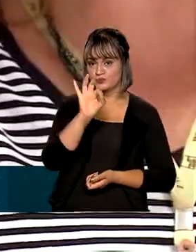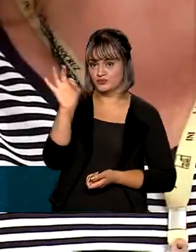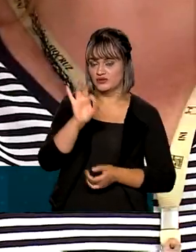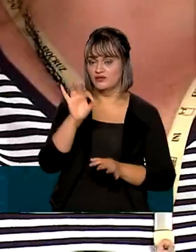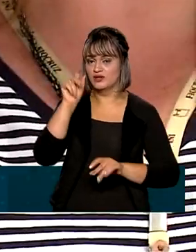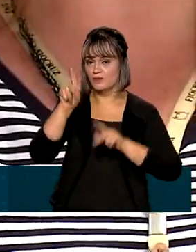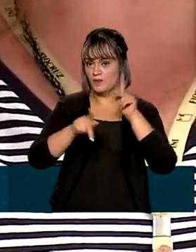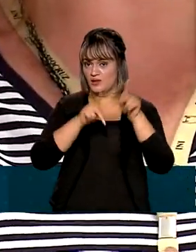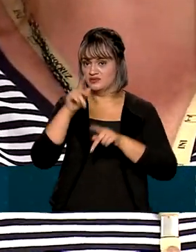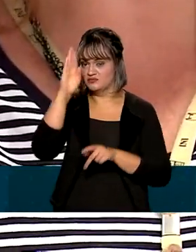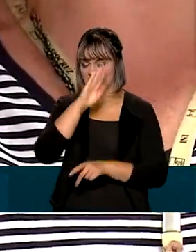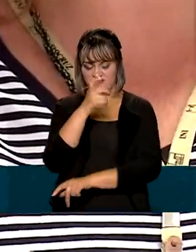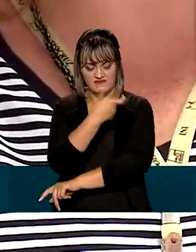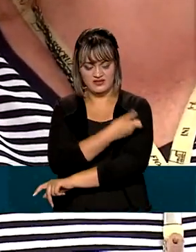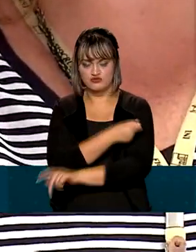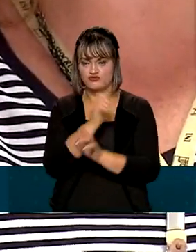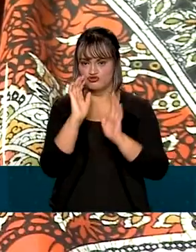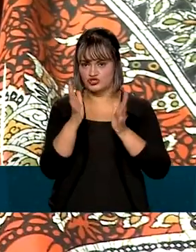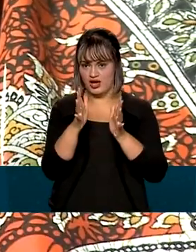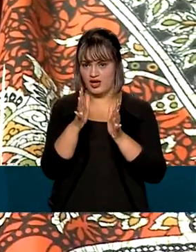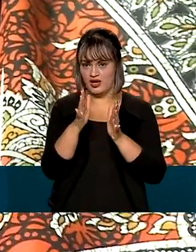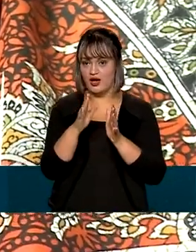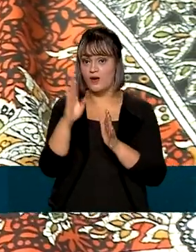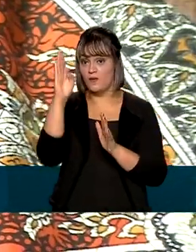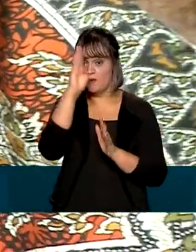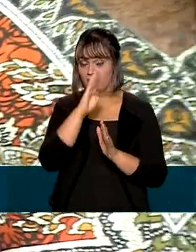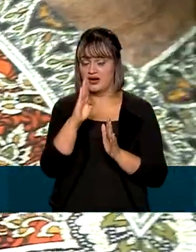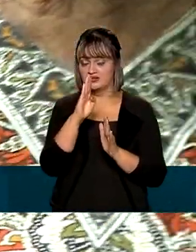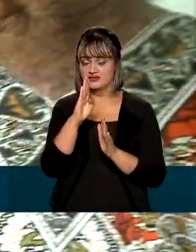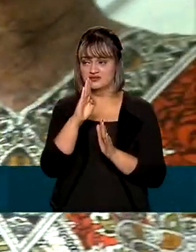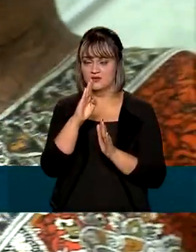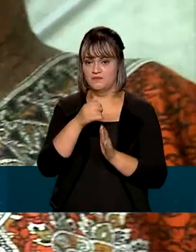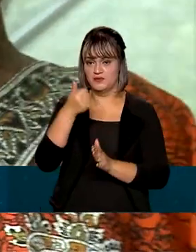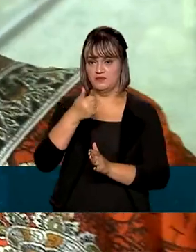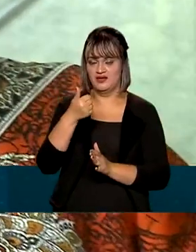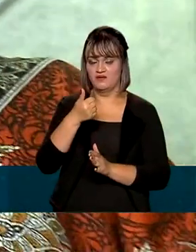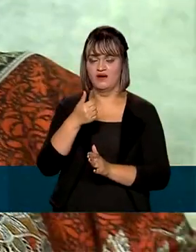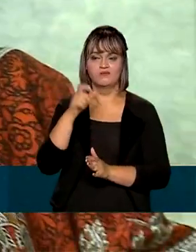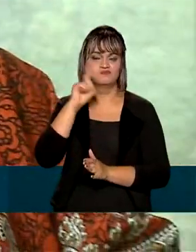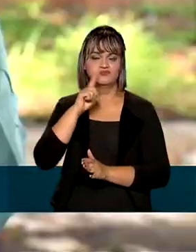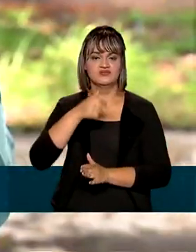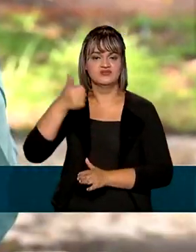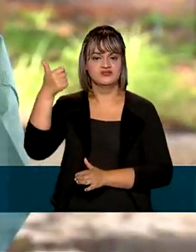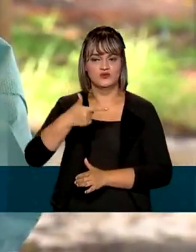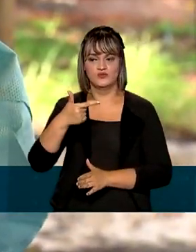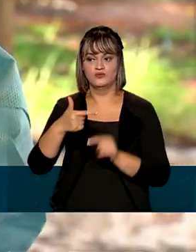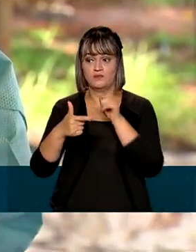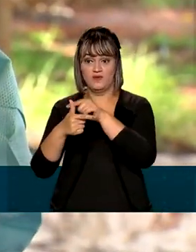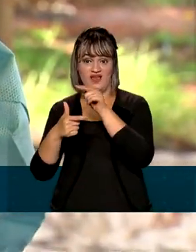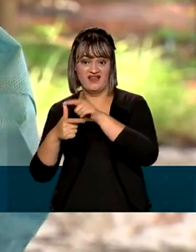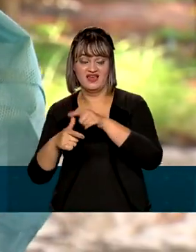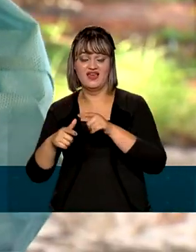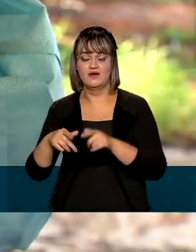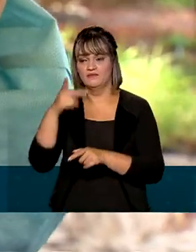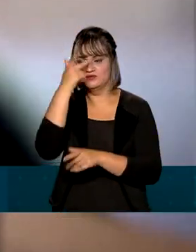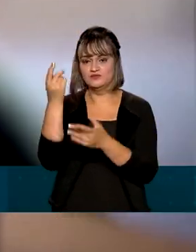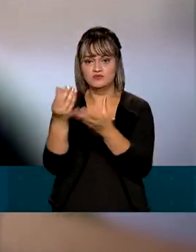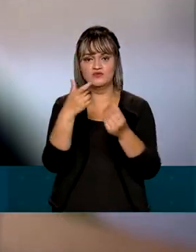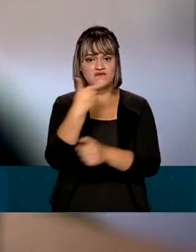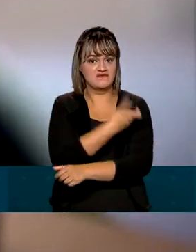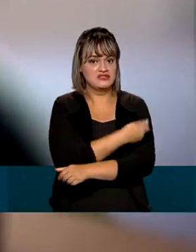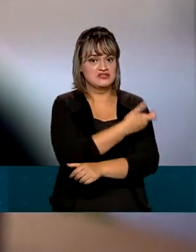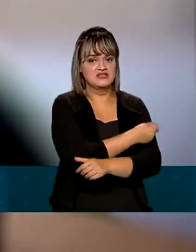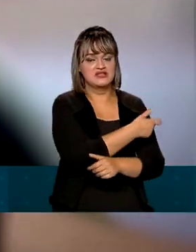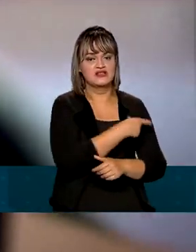da população vacinada o Brasil recém ultrapassou os Estados Unidos em proporção de cidadãos imunizados